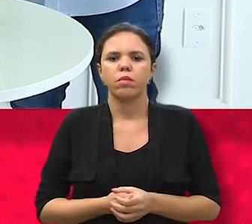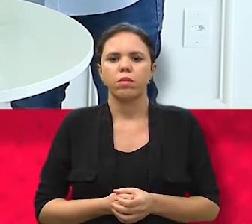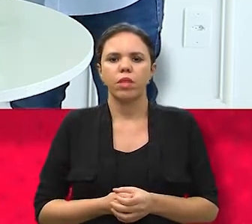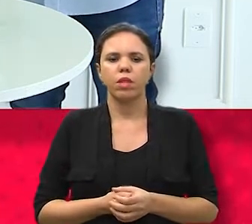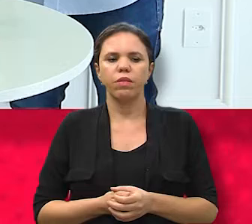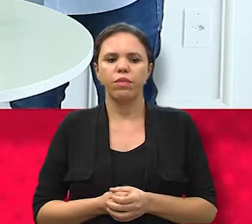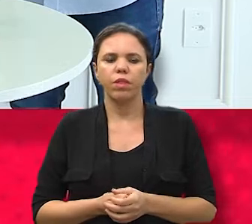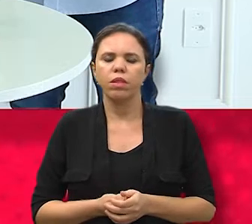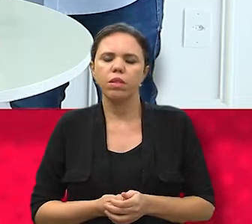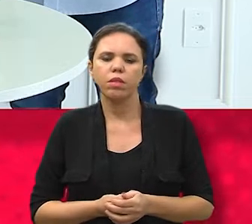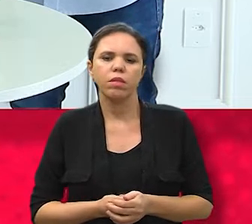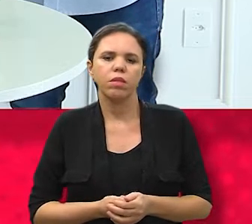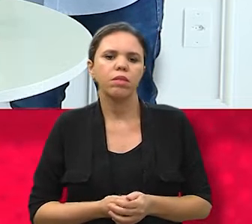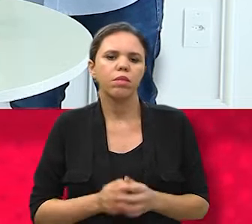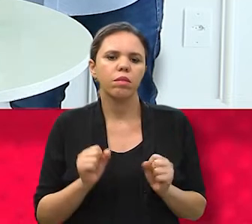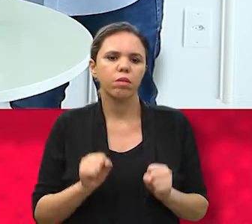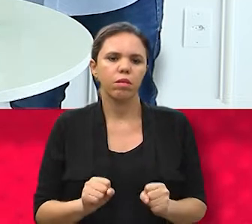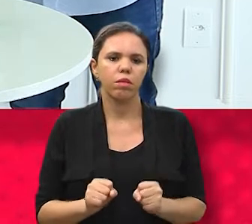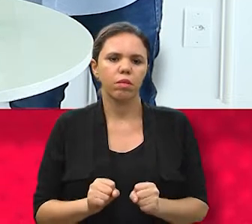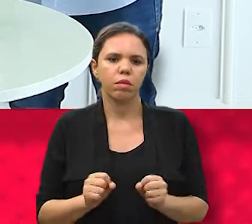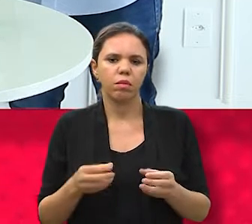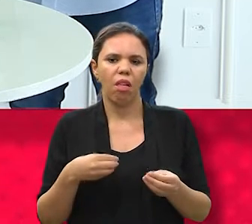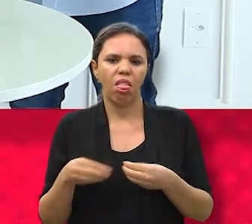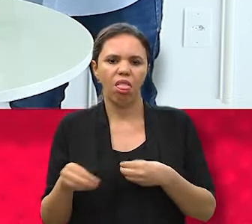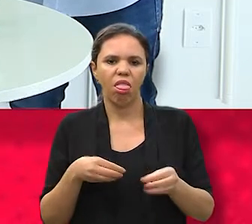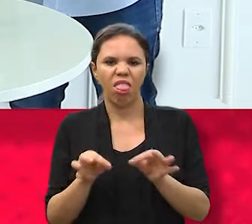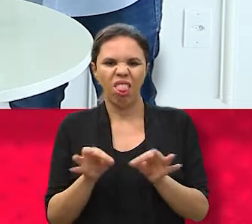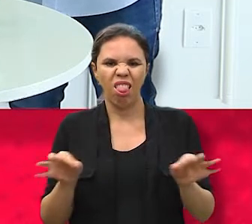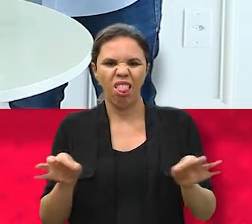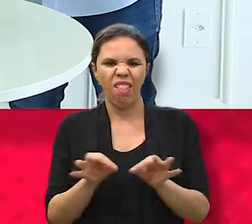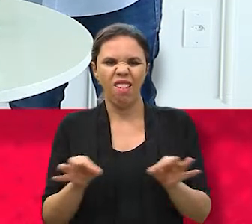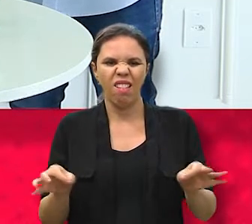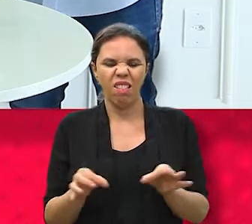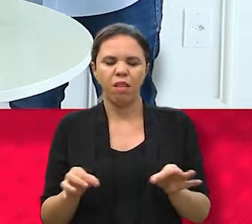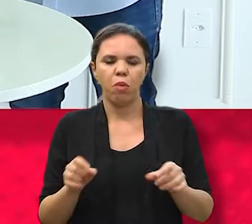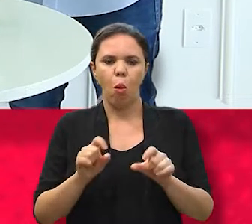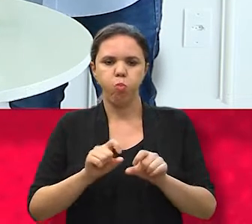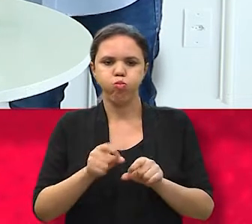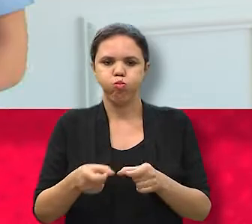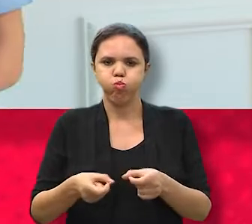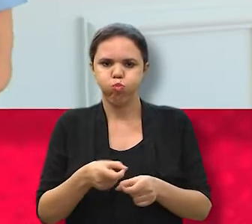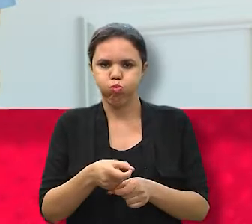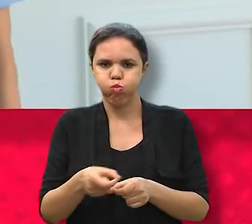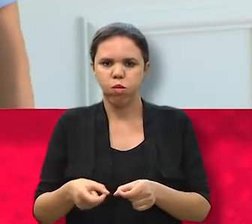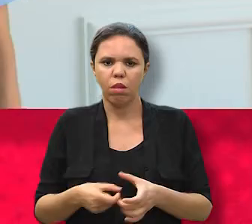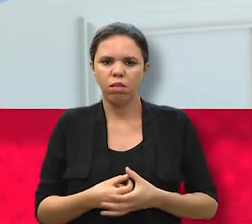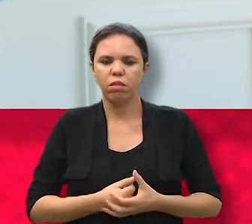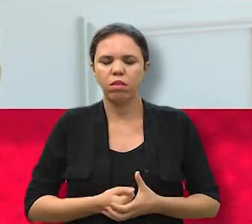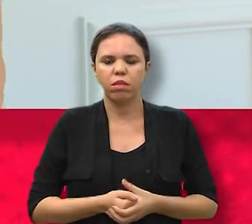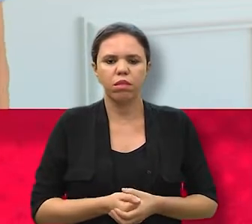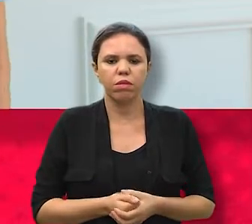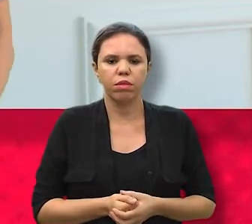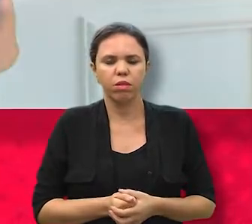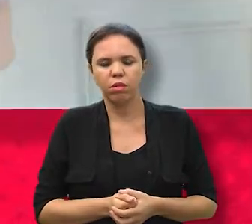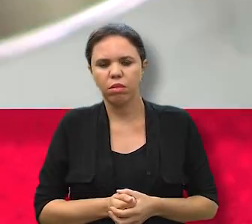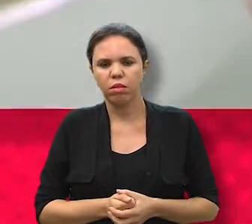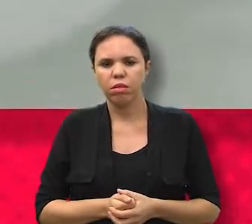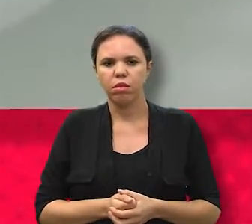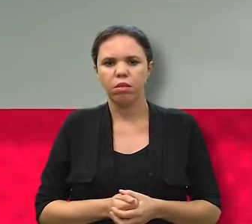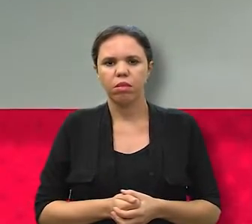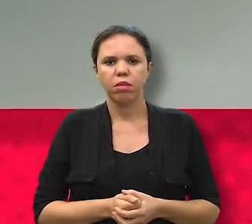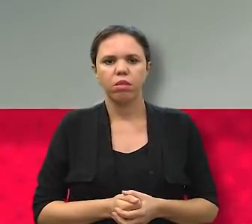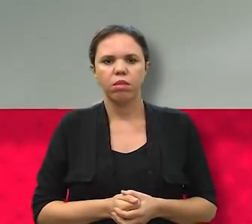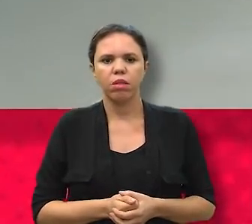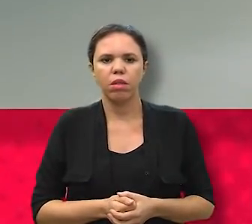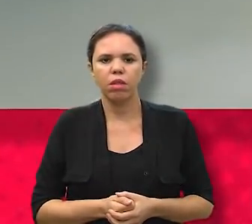massa. Então o fundo ele pode ficar meio elástico, tá? E fazer as bolinhas, que é o que a gente não quer. Uma outra coisa interessante que ele